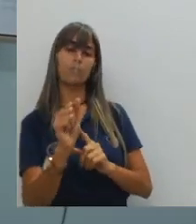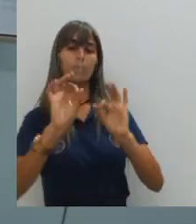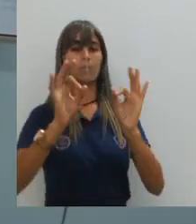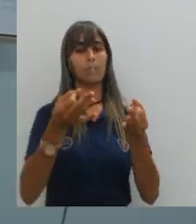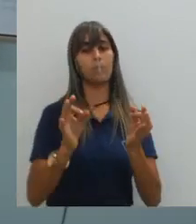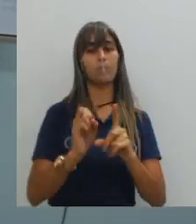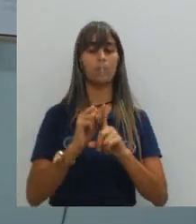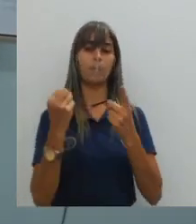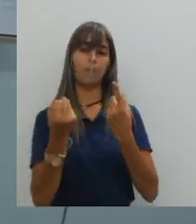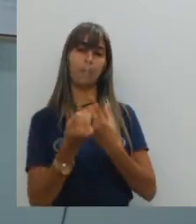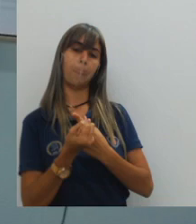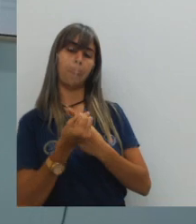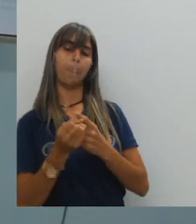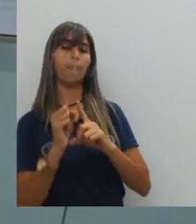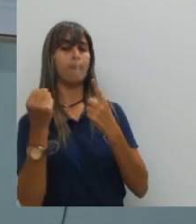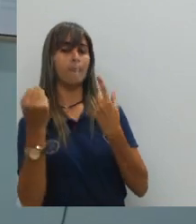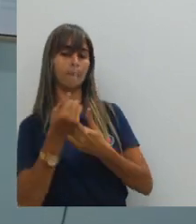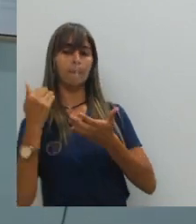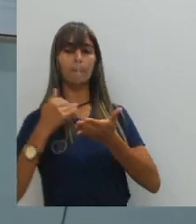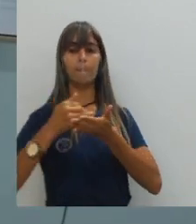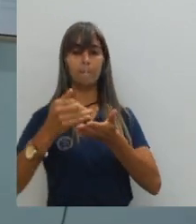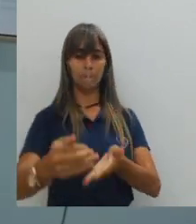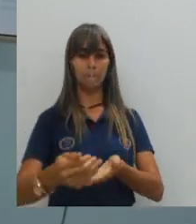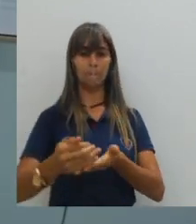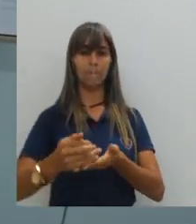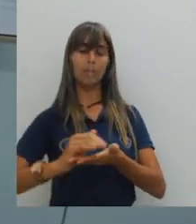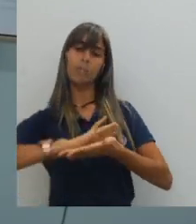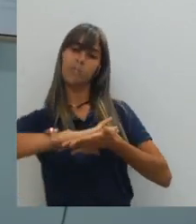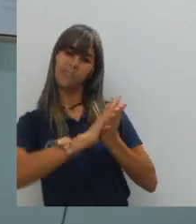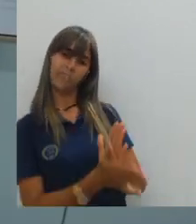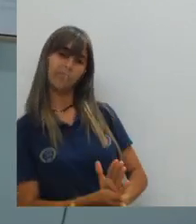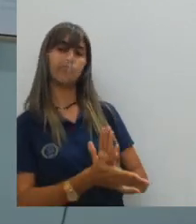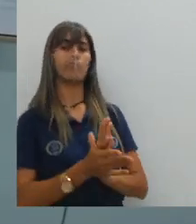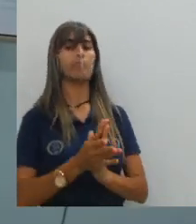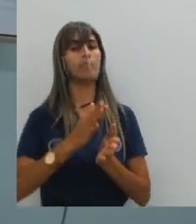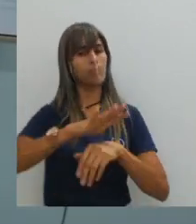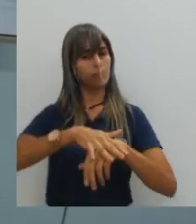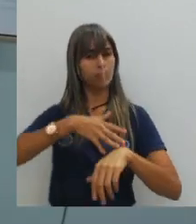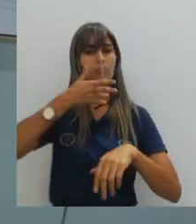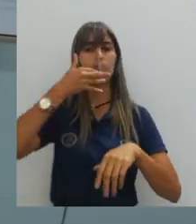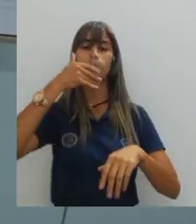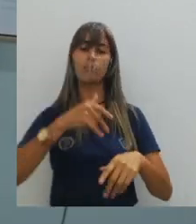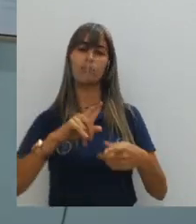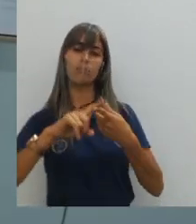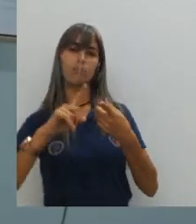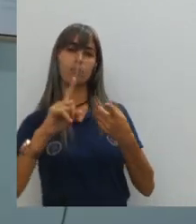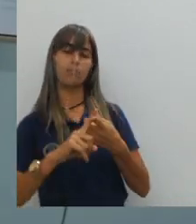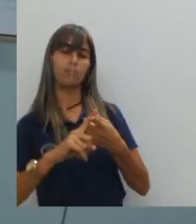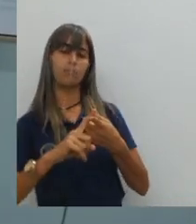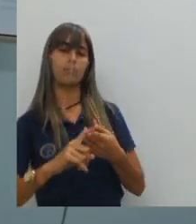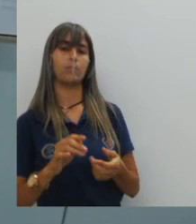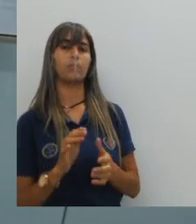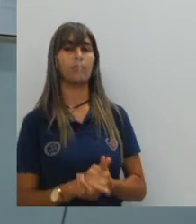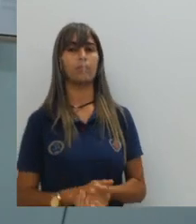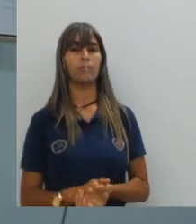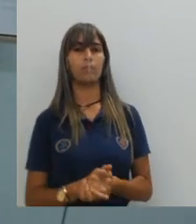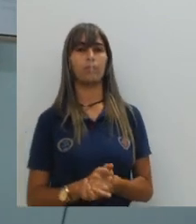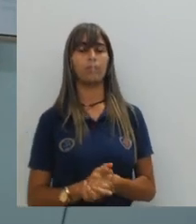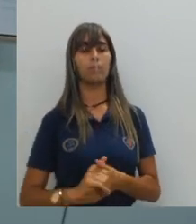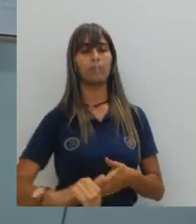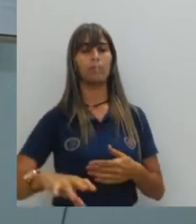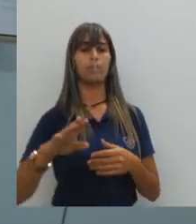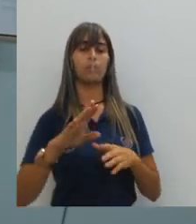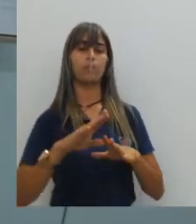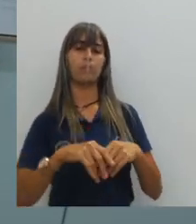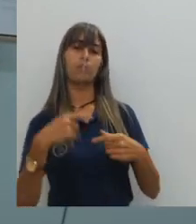estruturas sociais, sociedade predominantemente racista e extinção de comportamentos de discriminação racial, respectivamente.